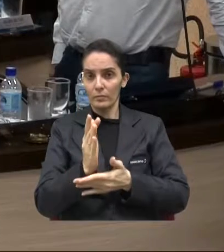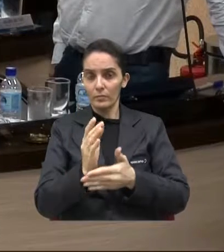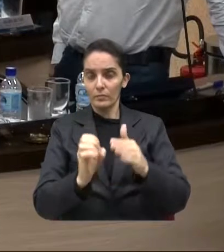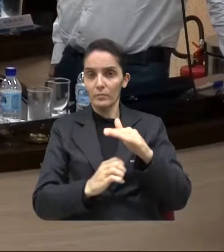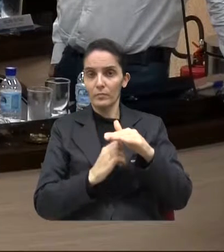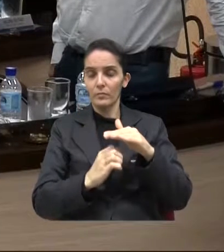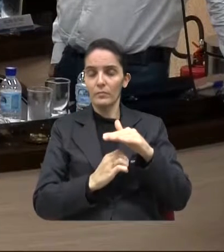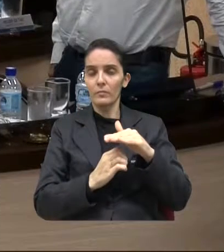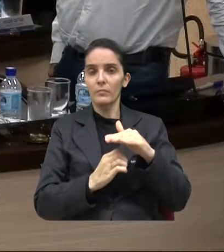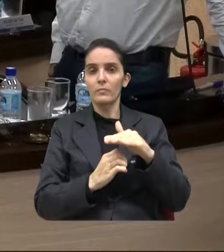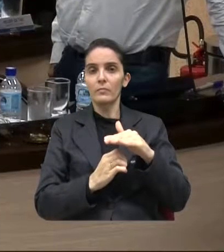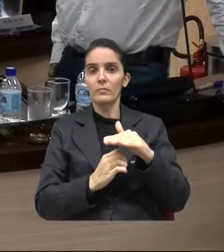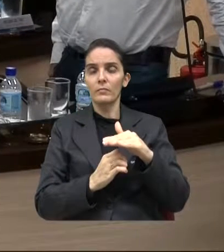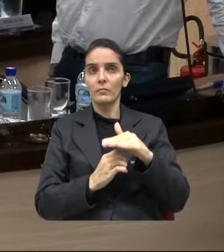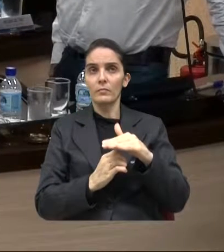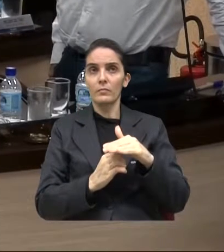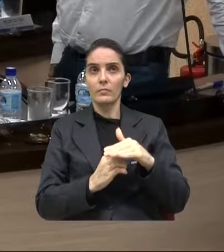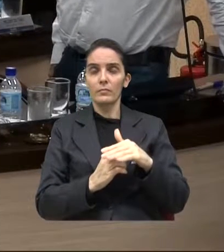empreendimento fica,